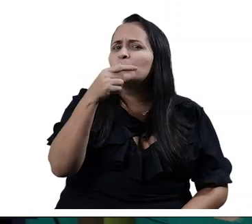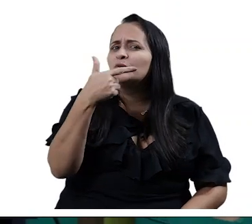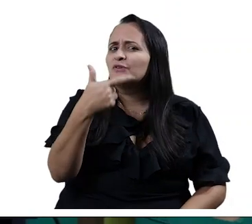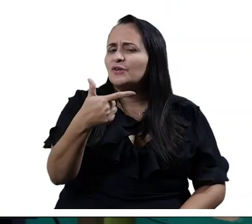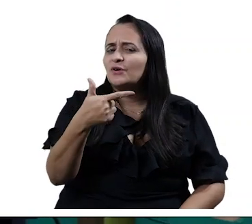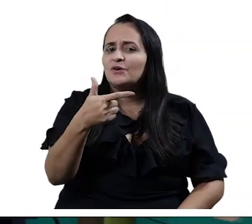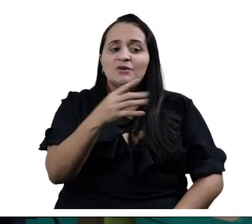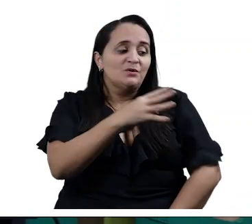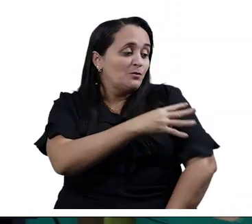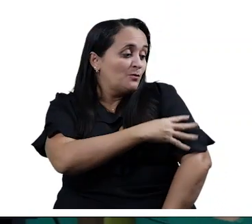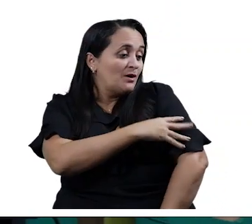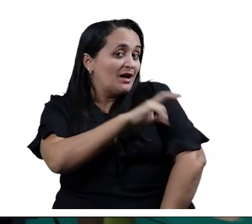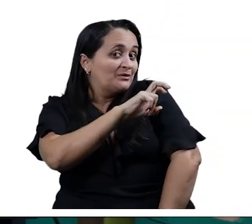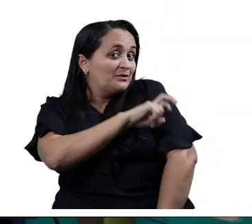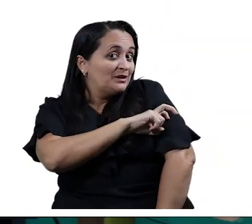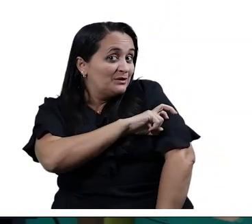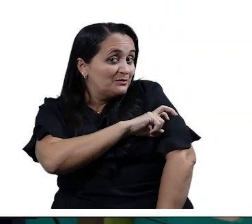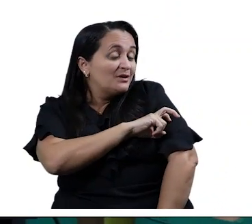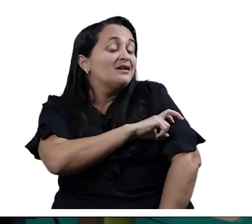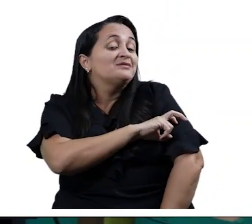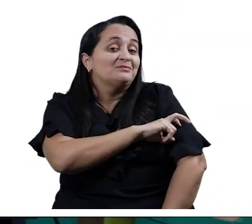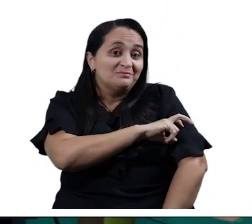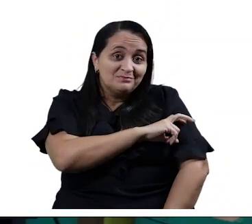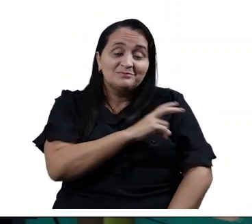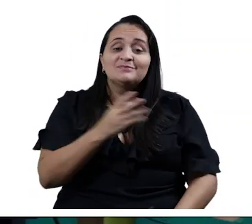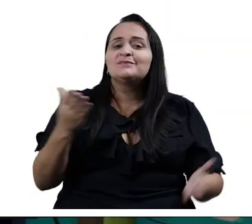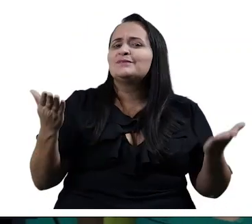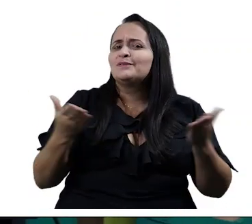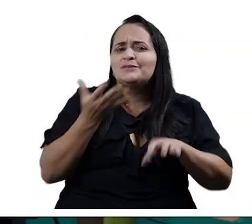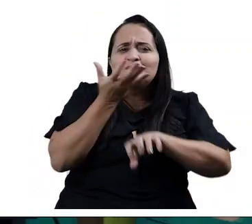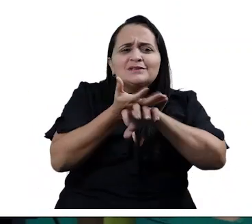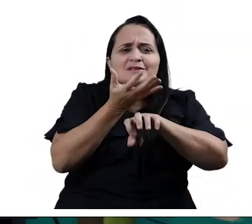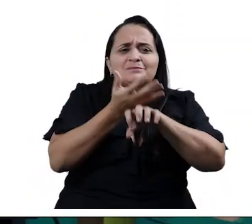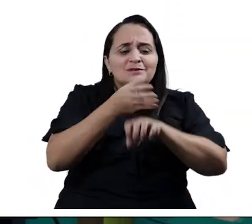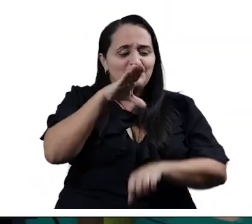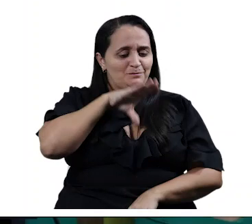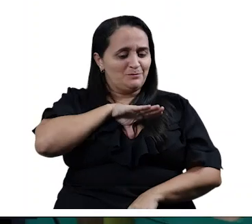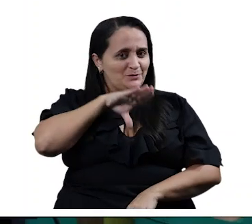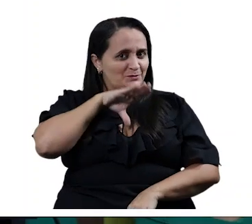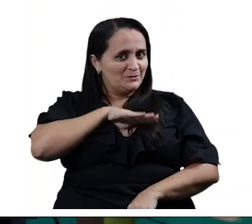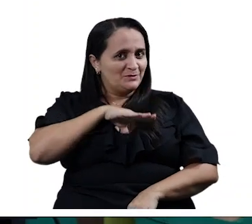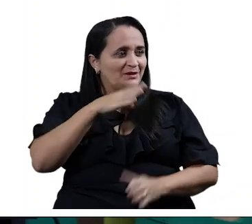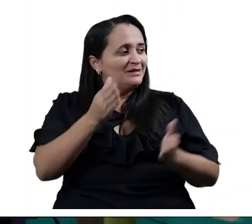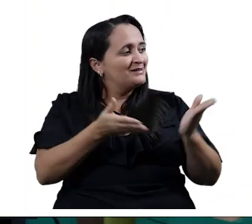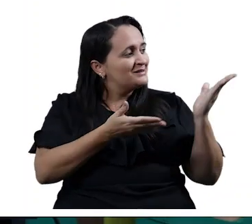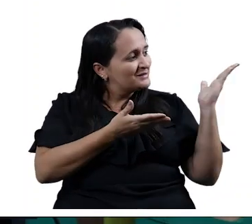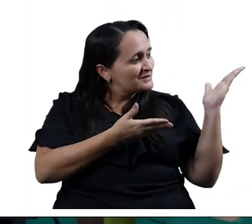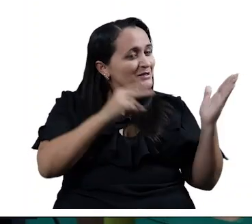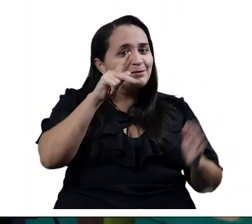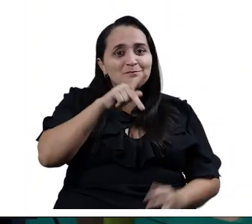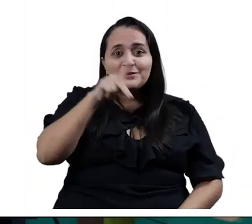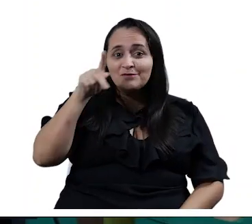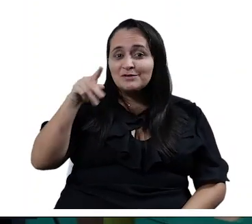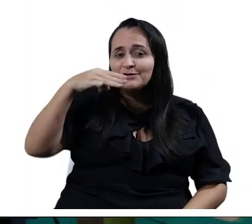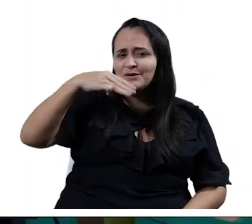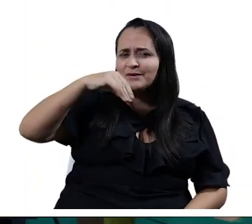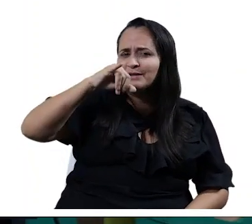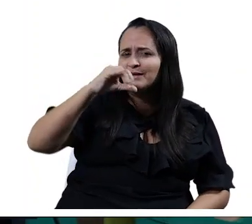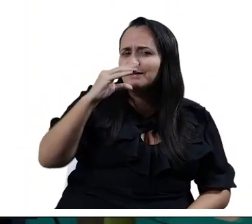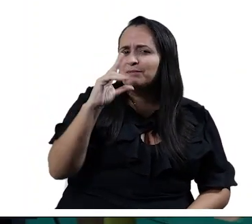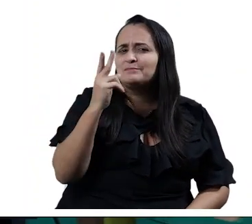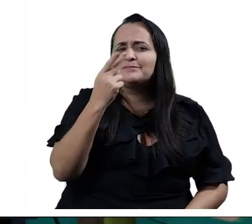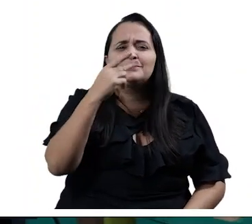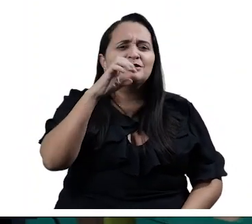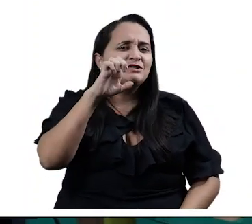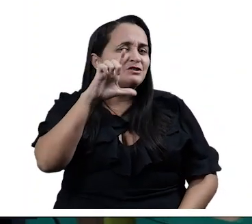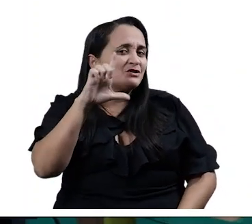E a disciplina Língua Portuguesa, com a professora Michele Reis. Tudo bem, professora? Tudo! Professora, a gente já teve